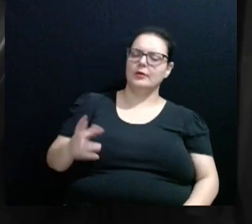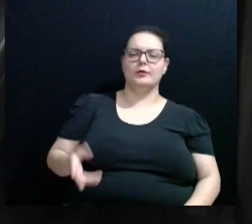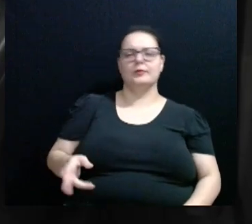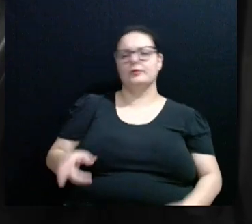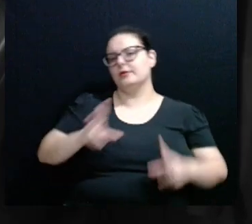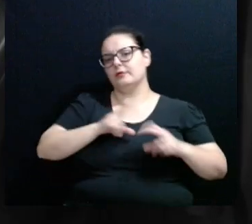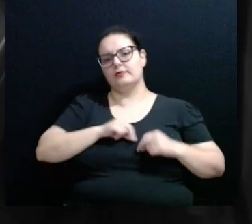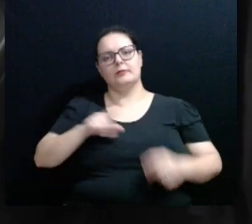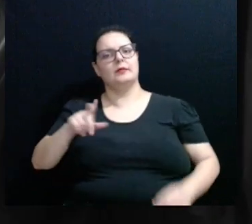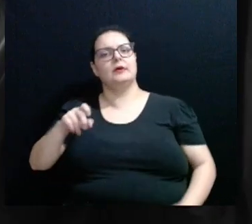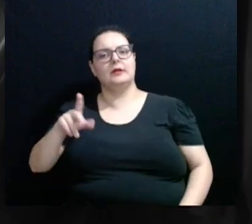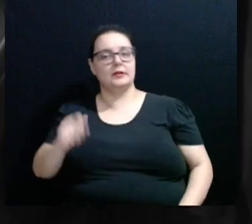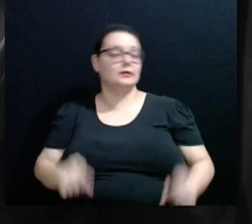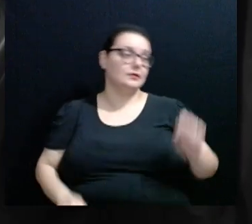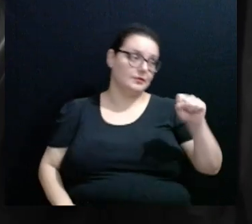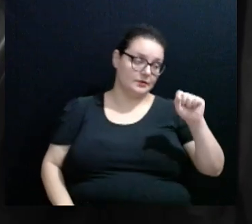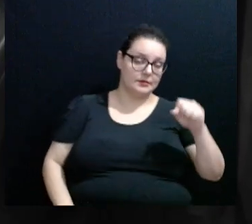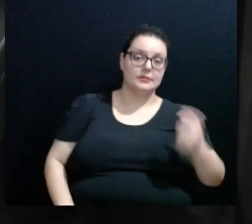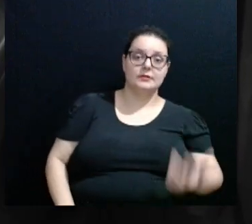né? Sim.